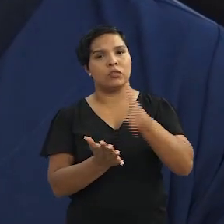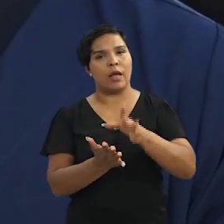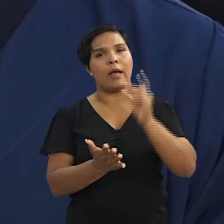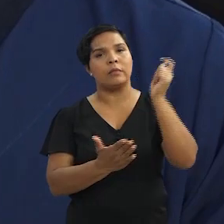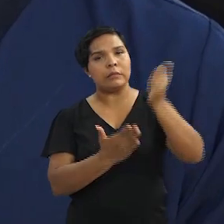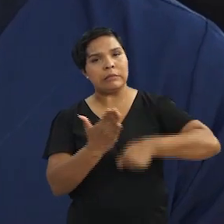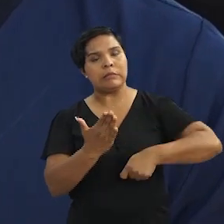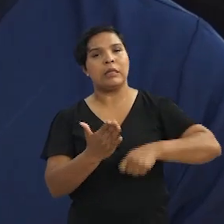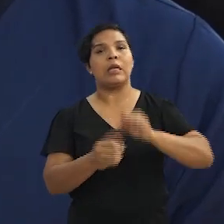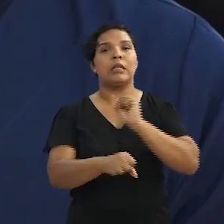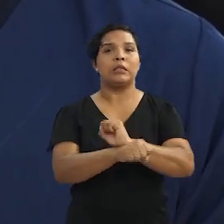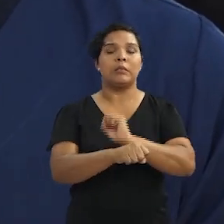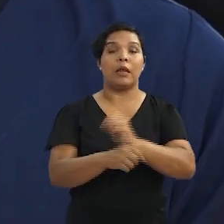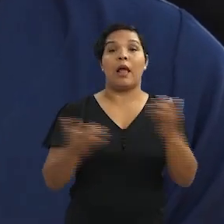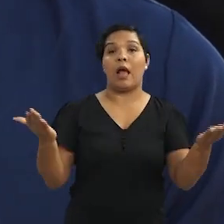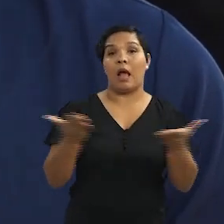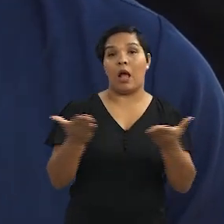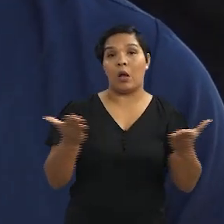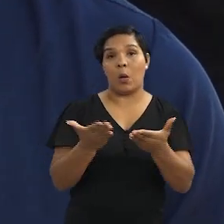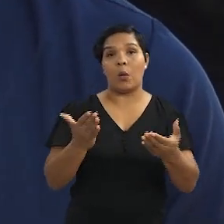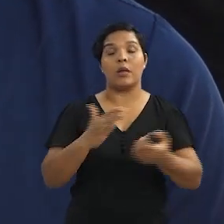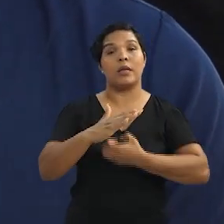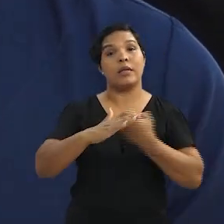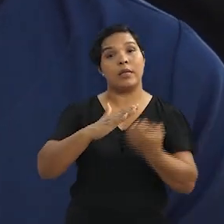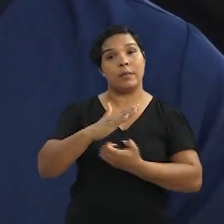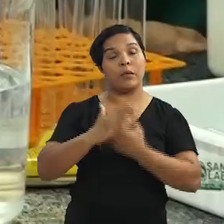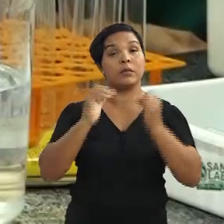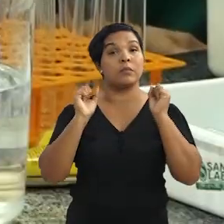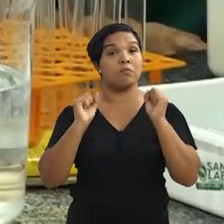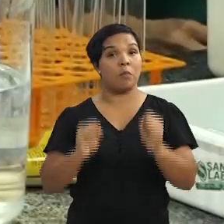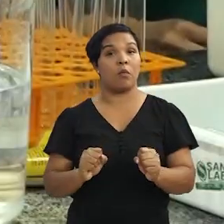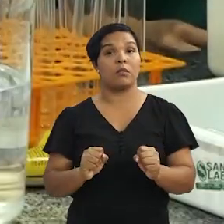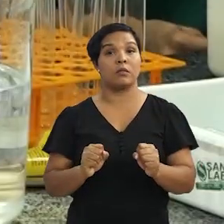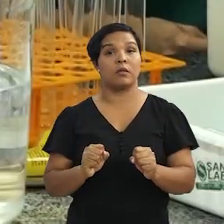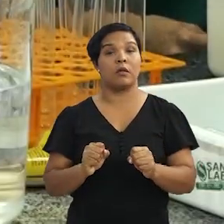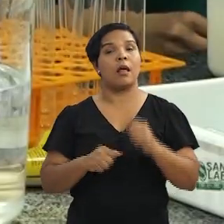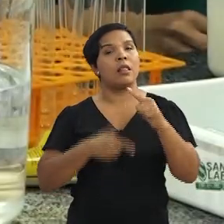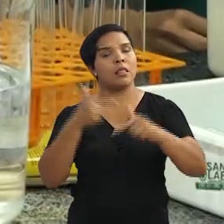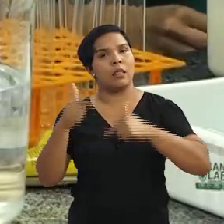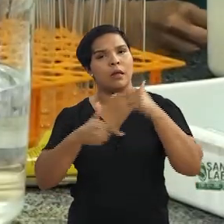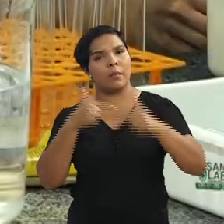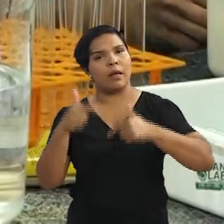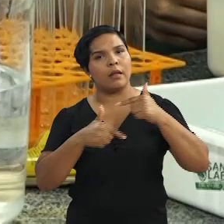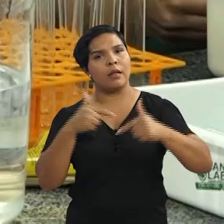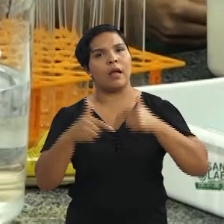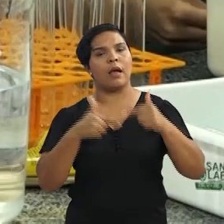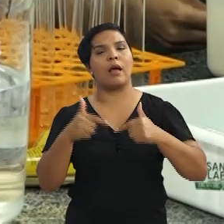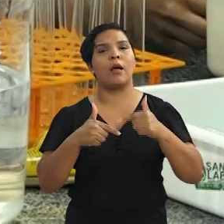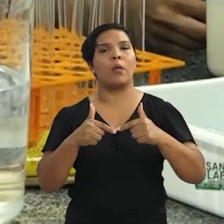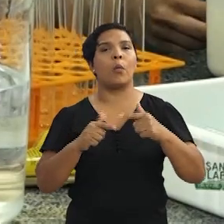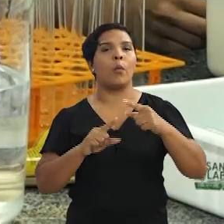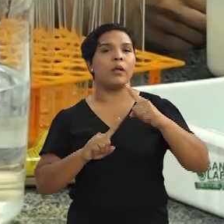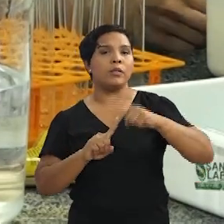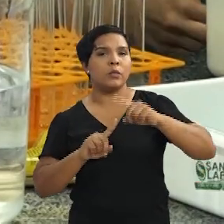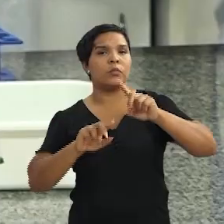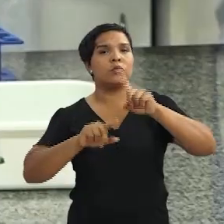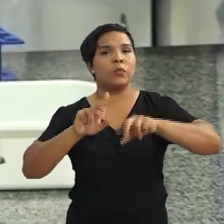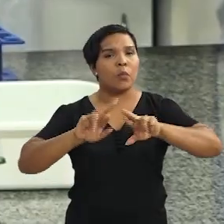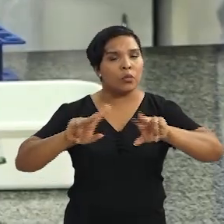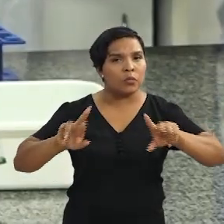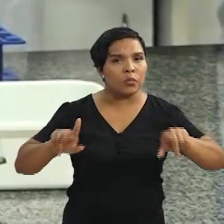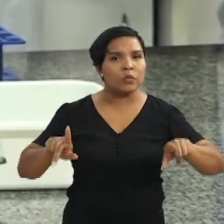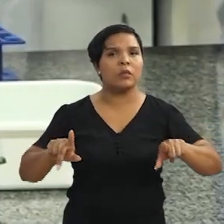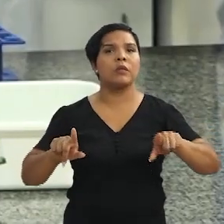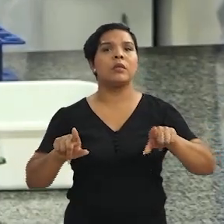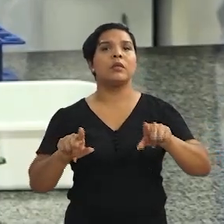patente. E esperamos, nesse momento, que empresas possam trabalhar com esse extrato pirolenhoso e